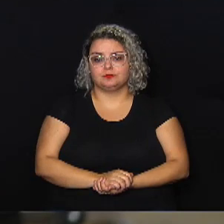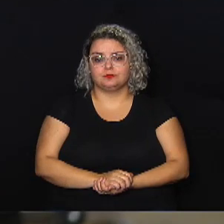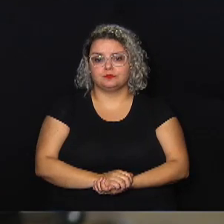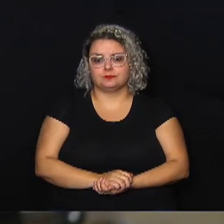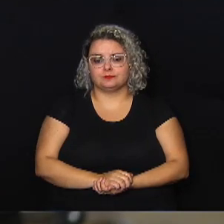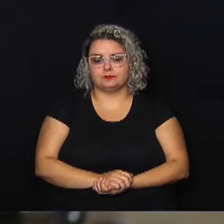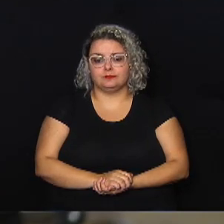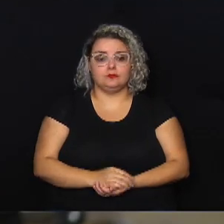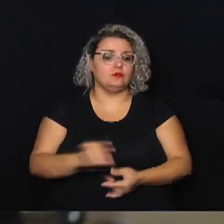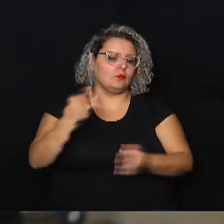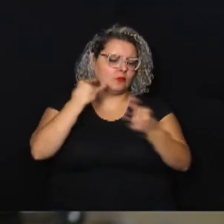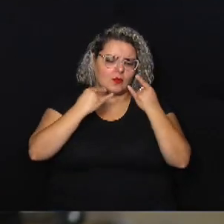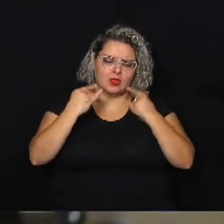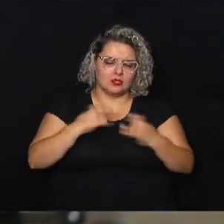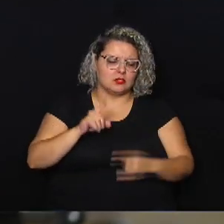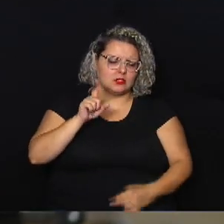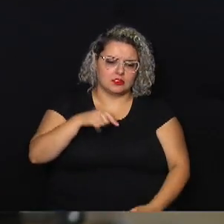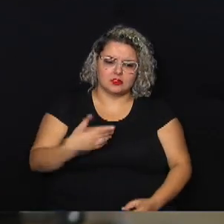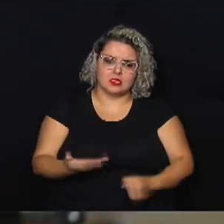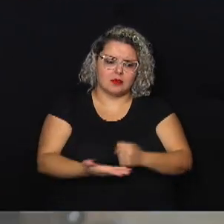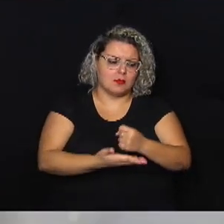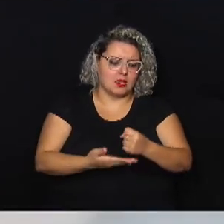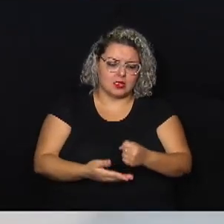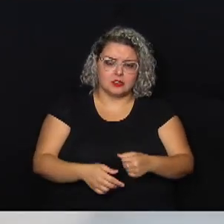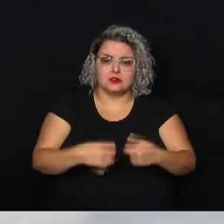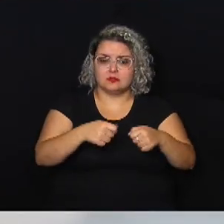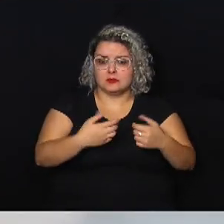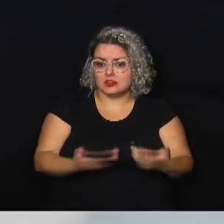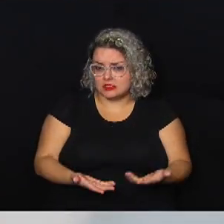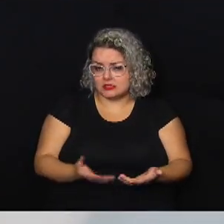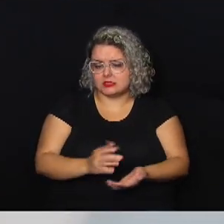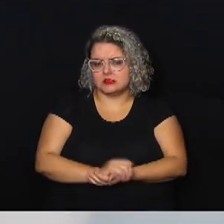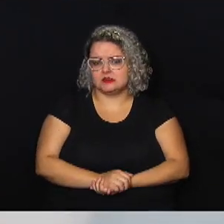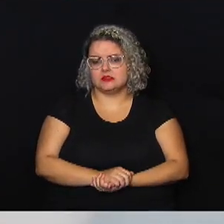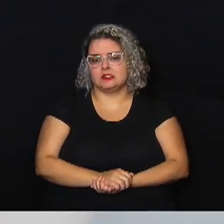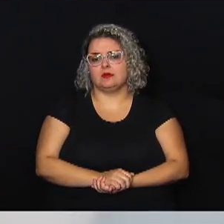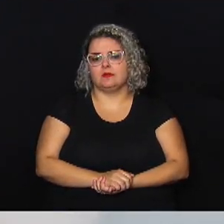Interessa essencialmente essa boa vida, sabe?